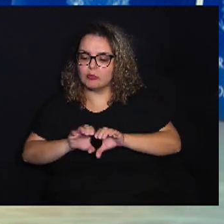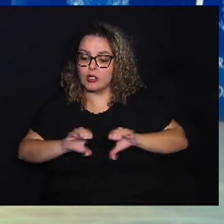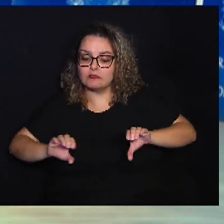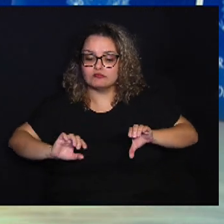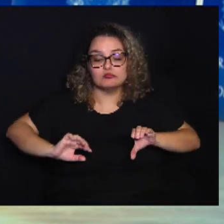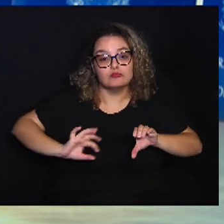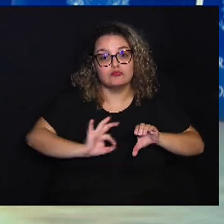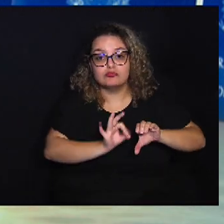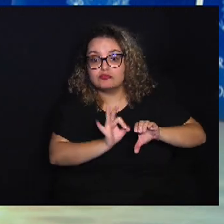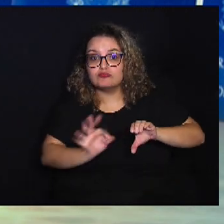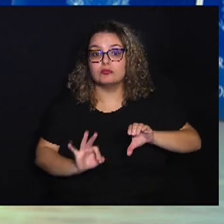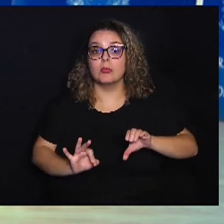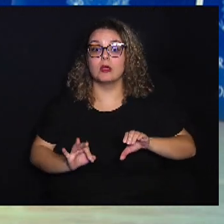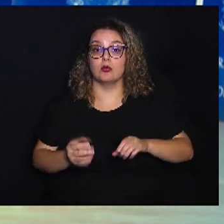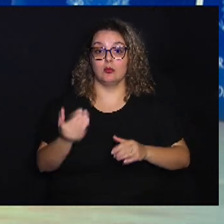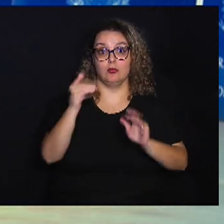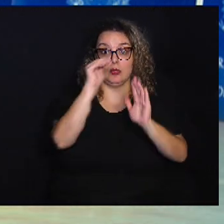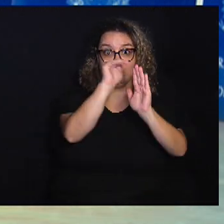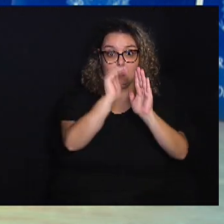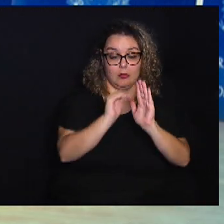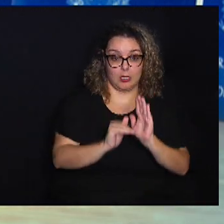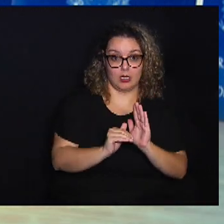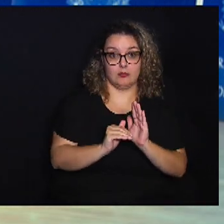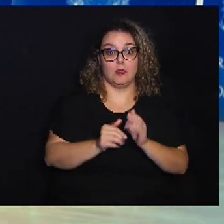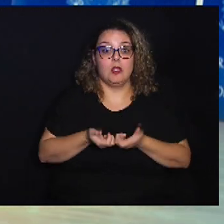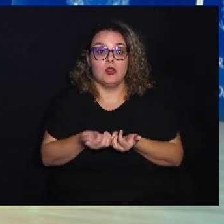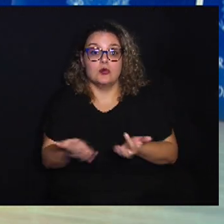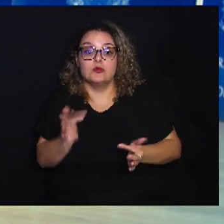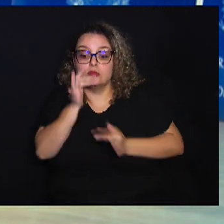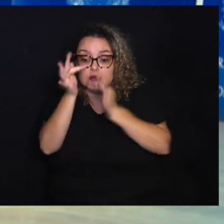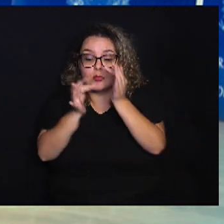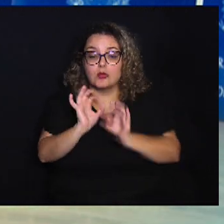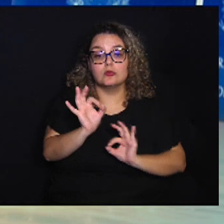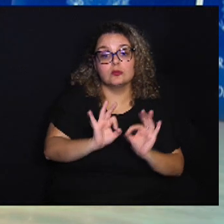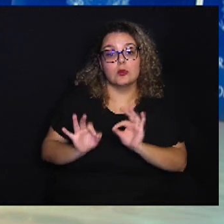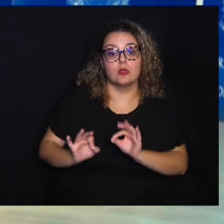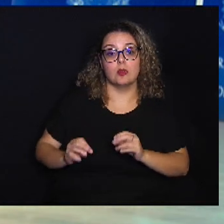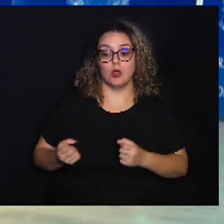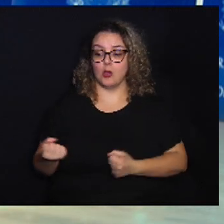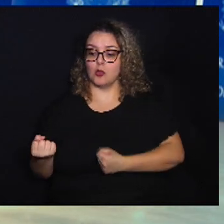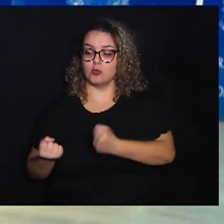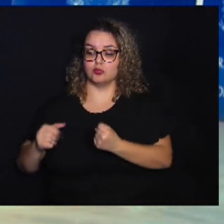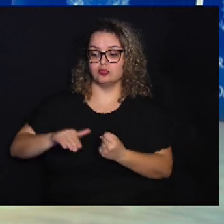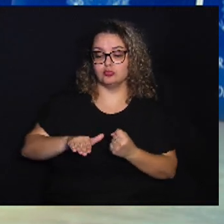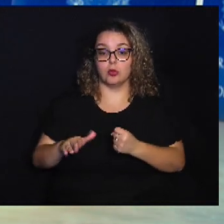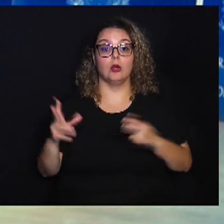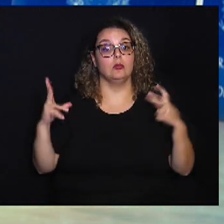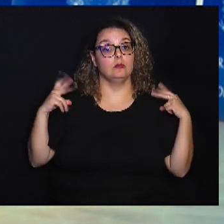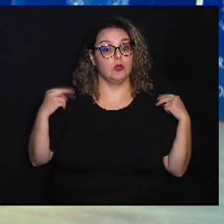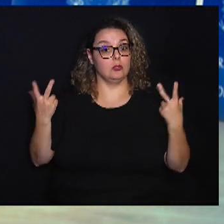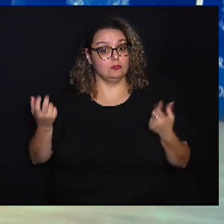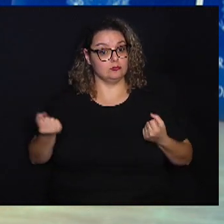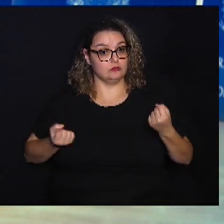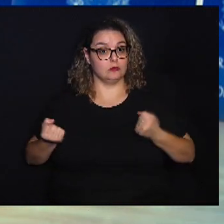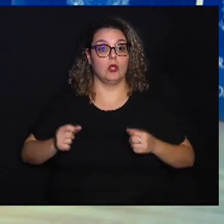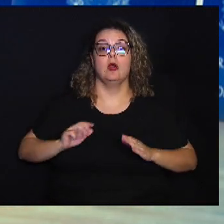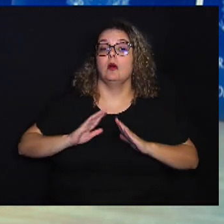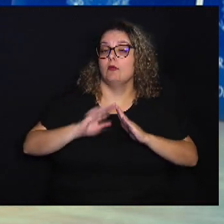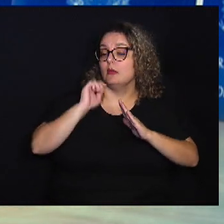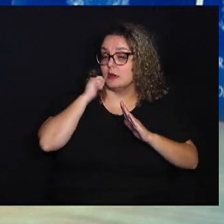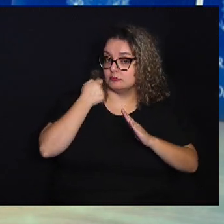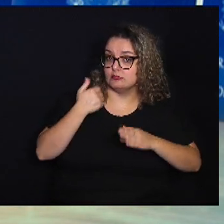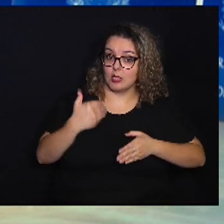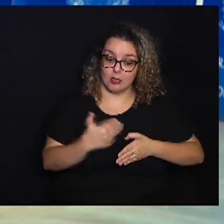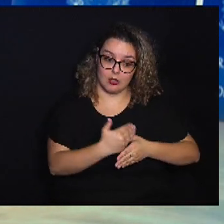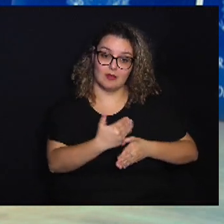estoquista, jardineiro, manobrista, motorista, padeiro,